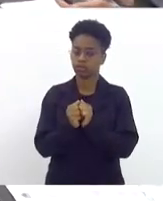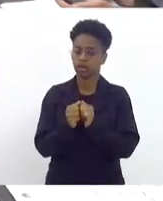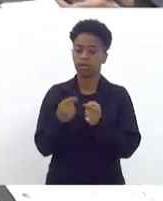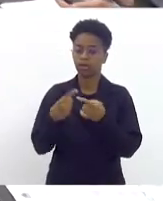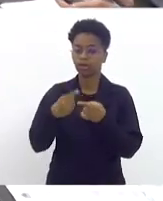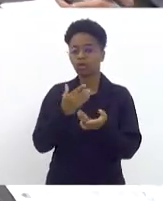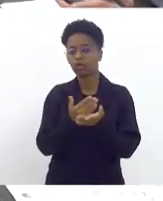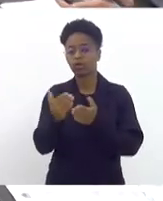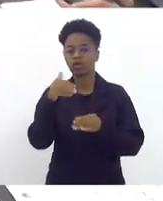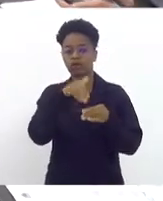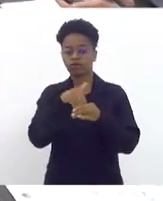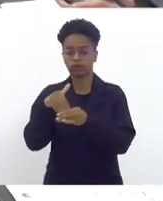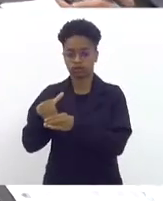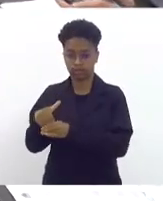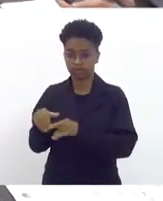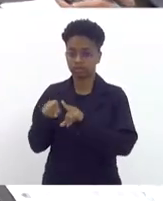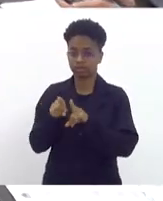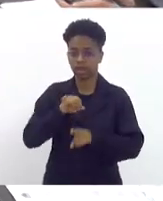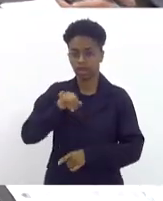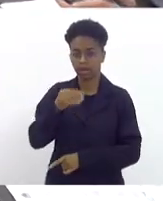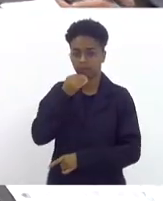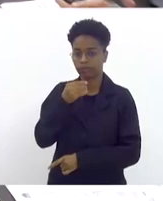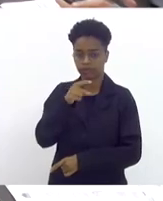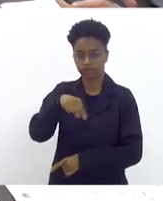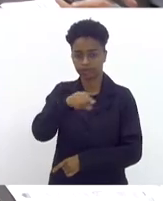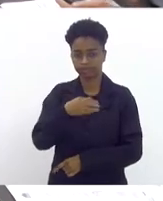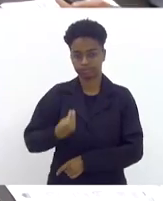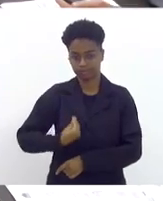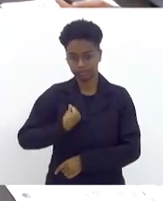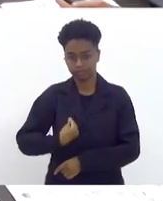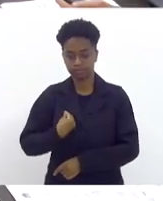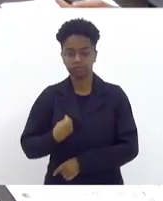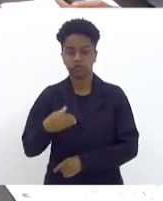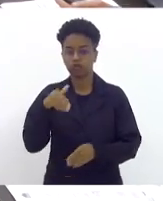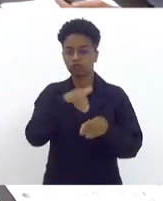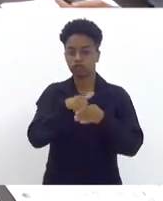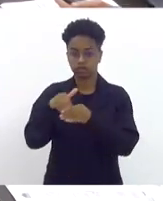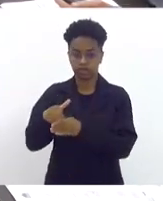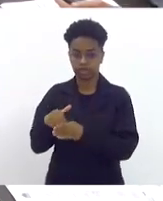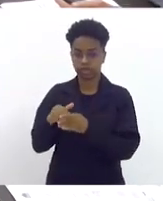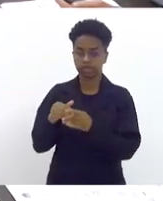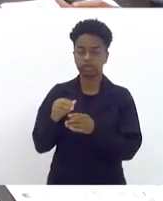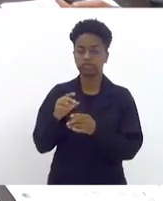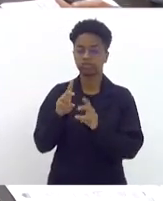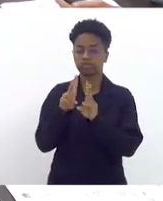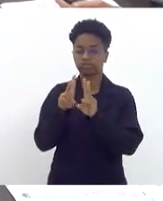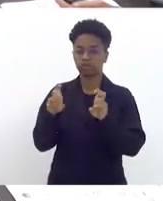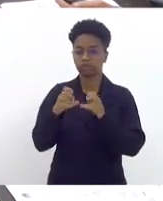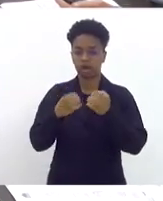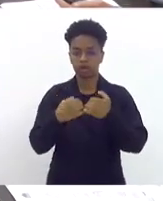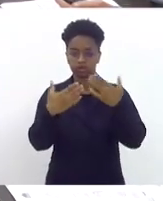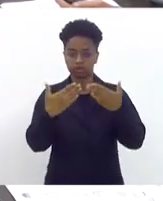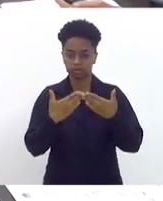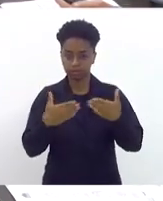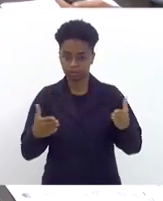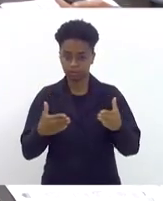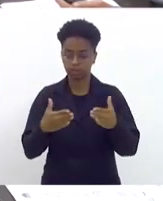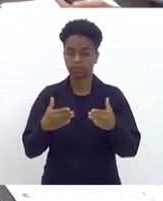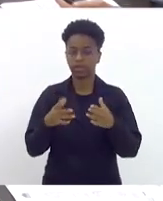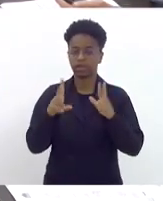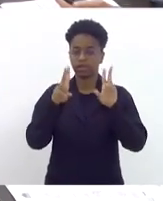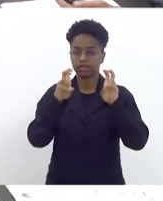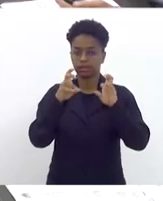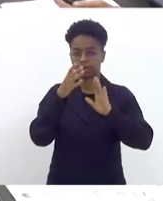em votação aproveitando a sua presença da deliberação da ccj acerca da audiência pública sobre os projetos do carnaval